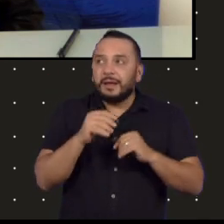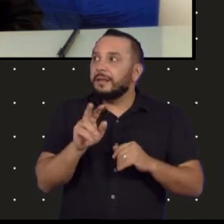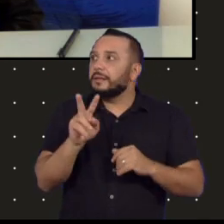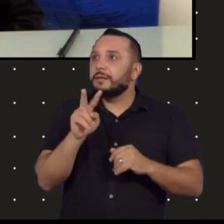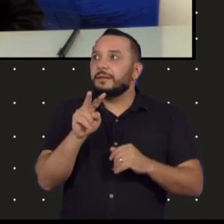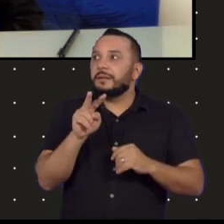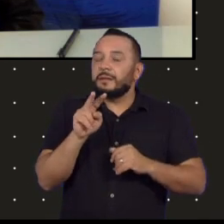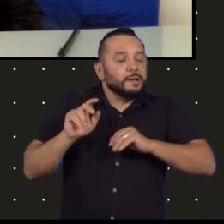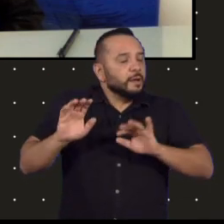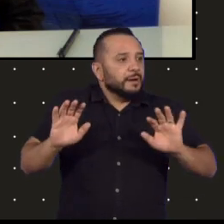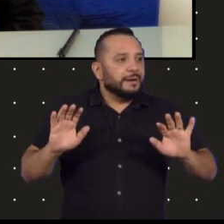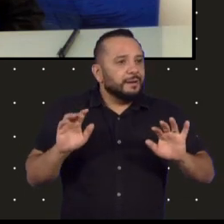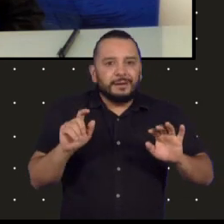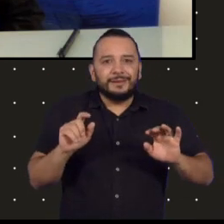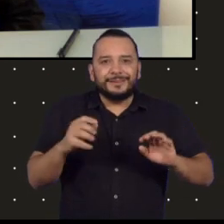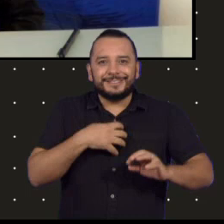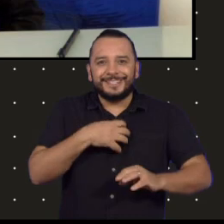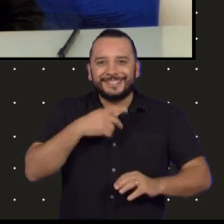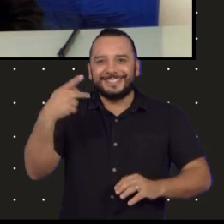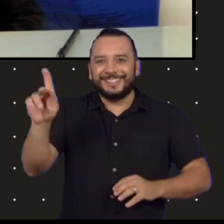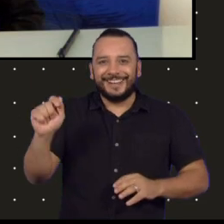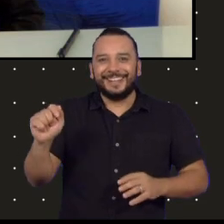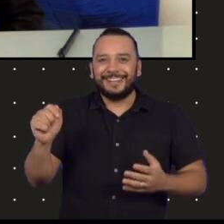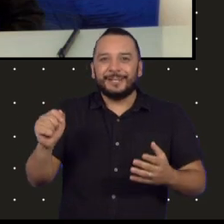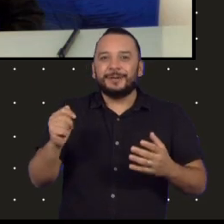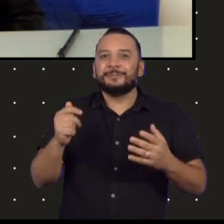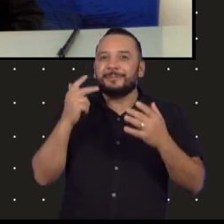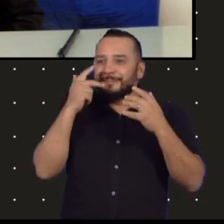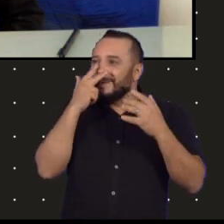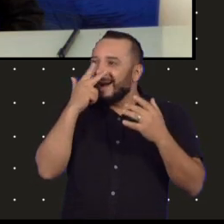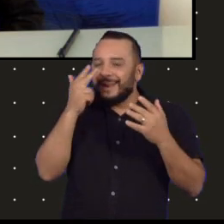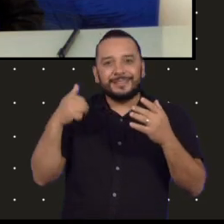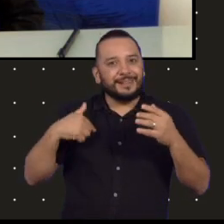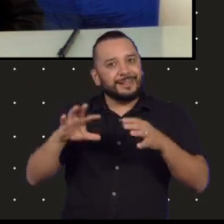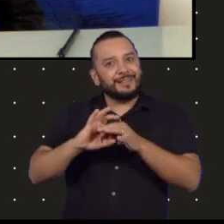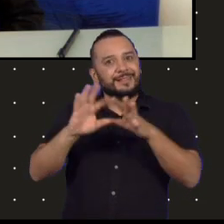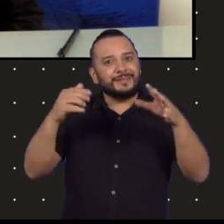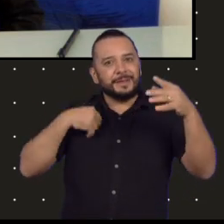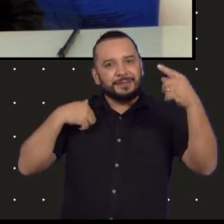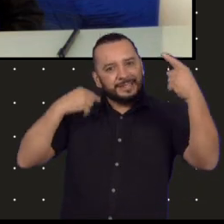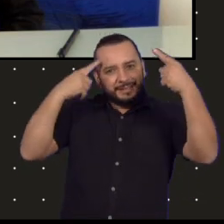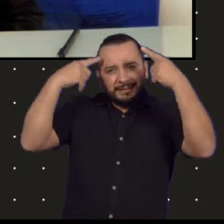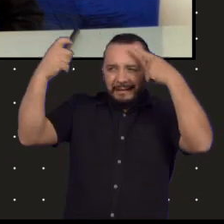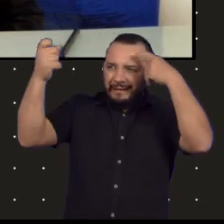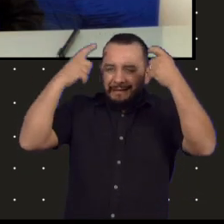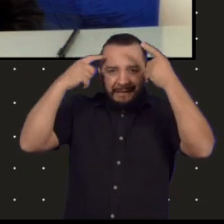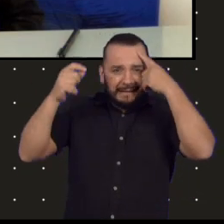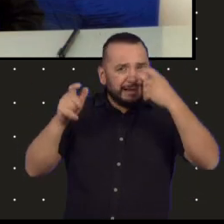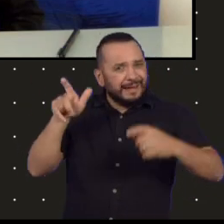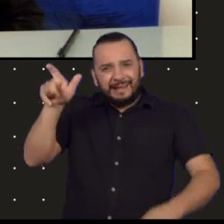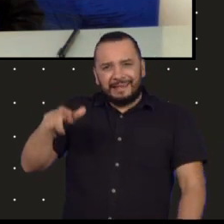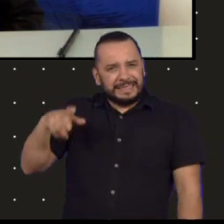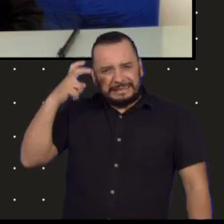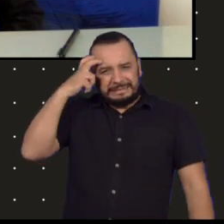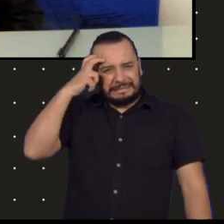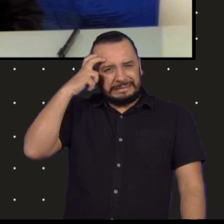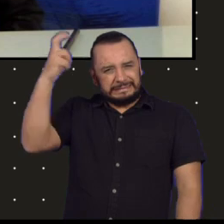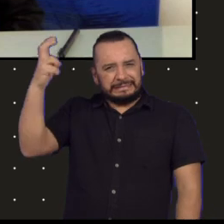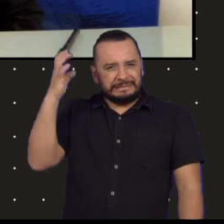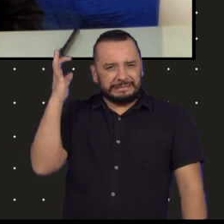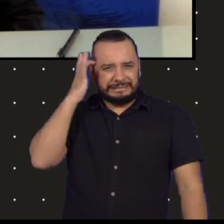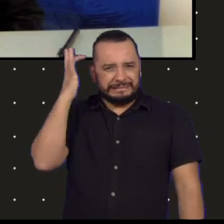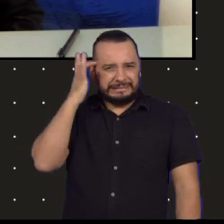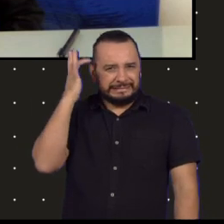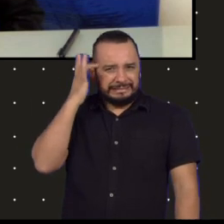noutra. Ela tem uma liberdade com a criação, uma genialidade, uma sabedoria